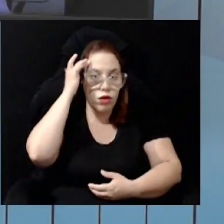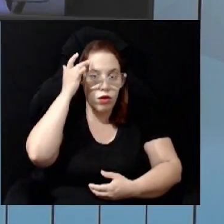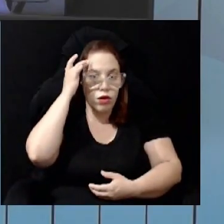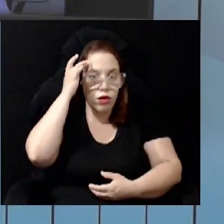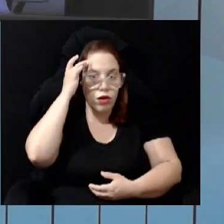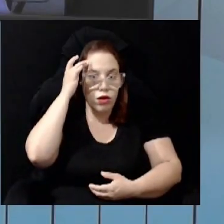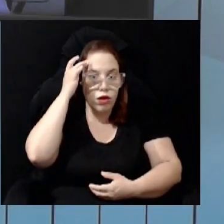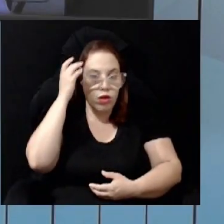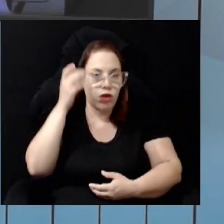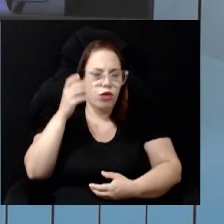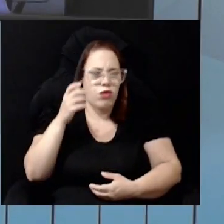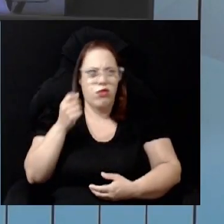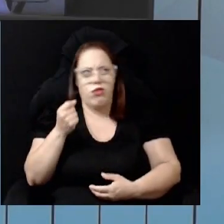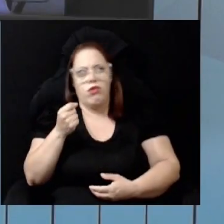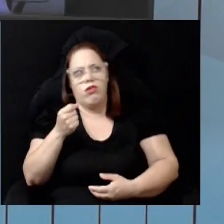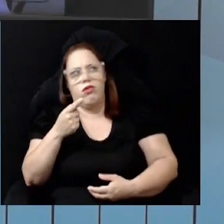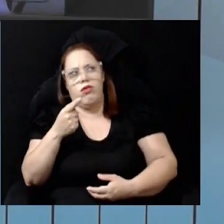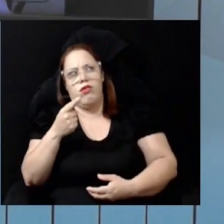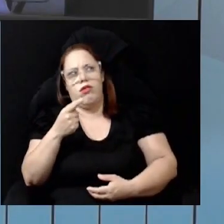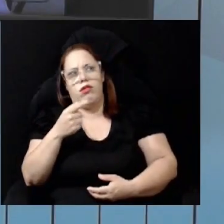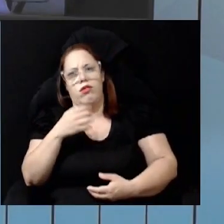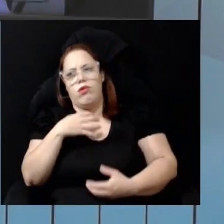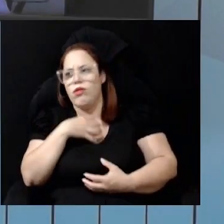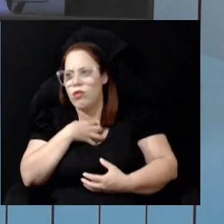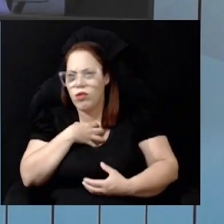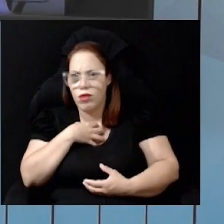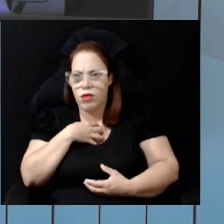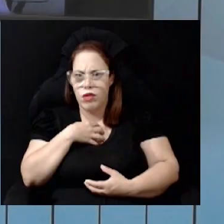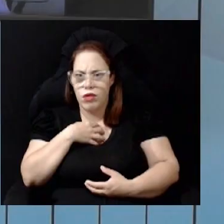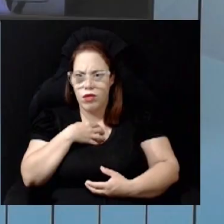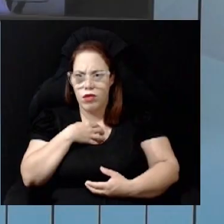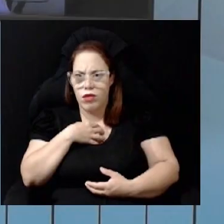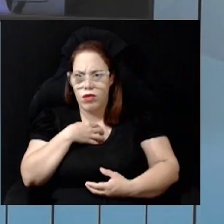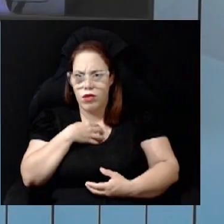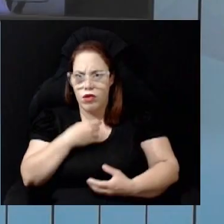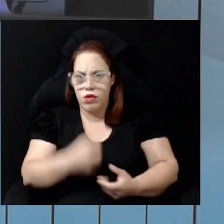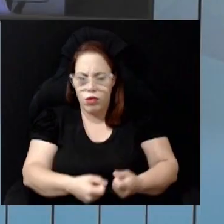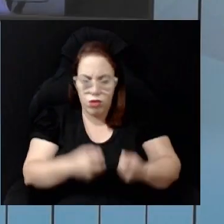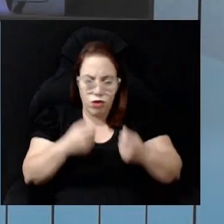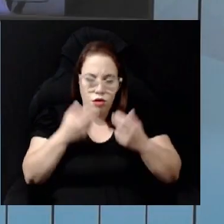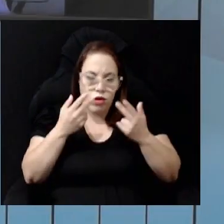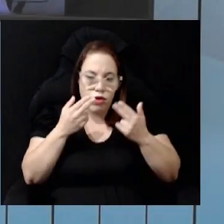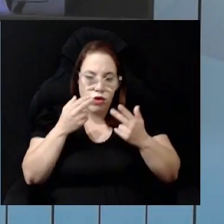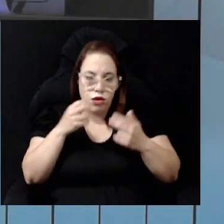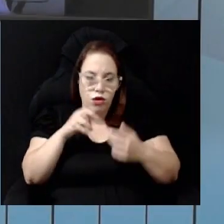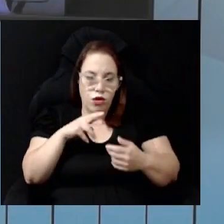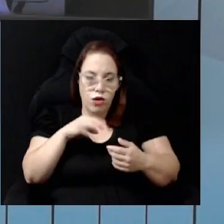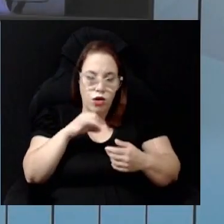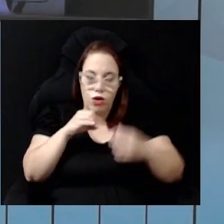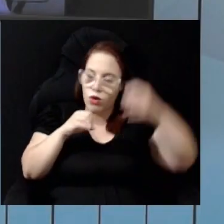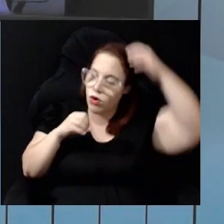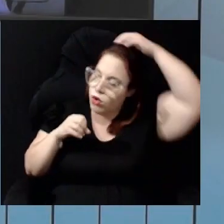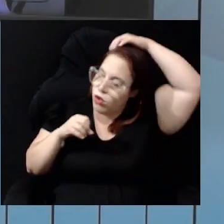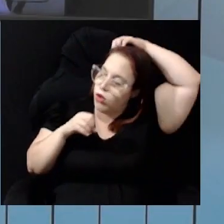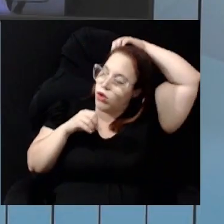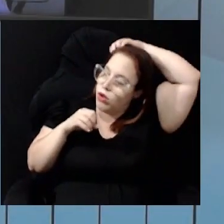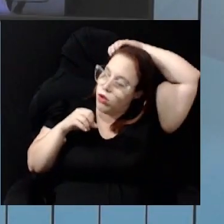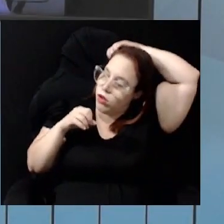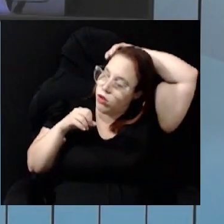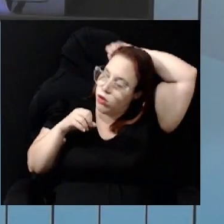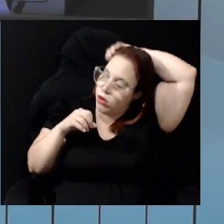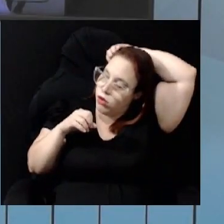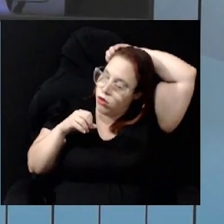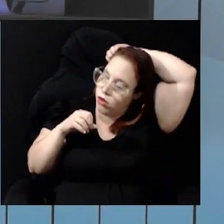um pouco estranho, né? Um sintoma aí mais parecido com o de câncer mesmo, de câncer ósseo. Quais são as